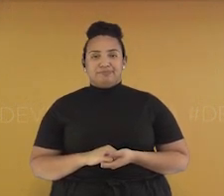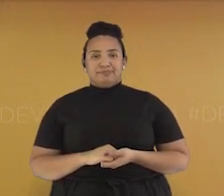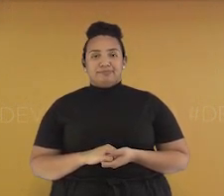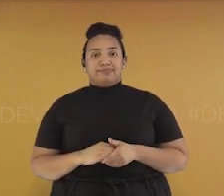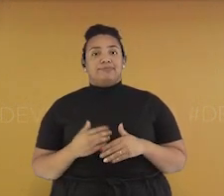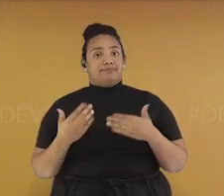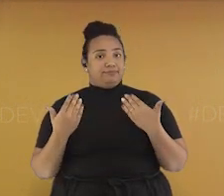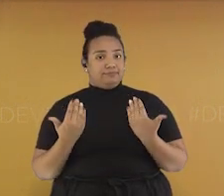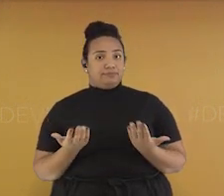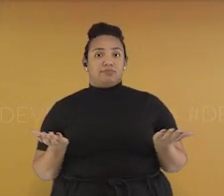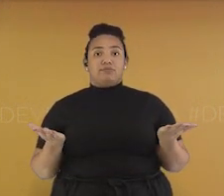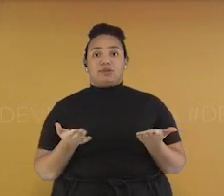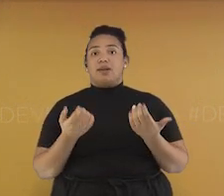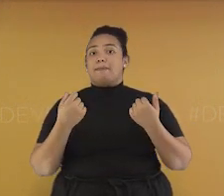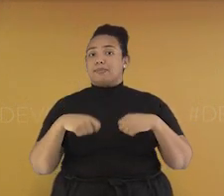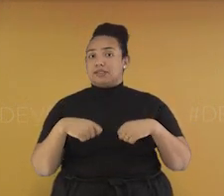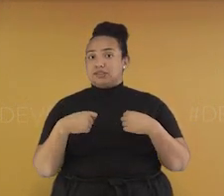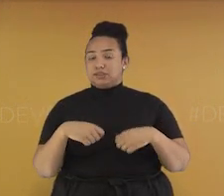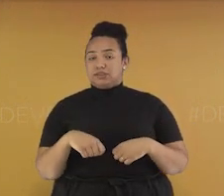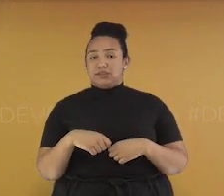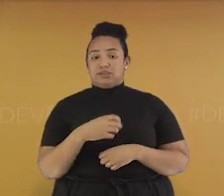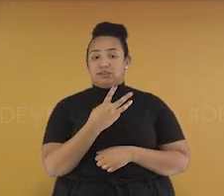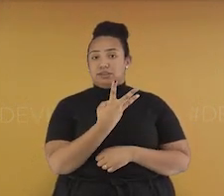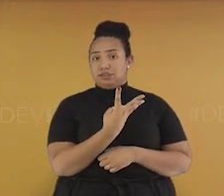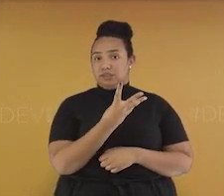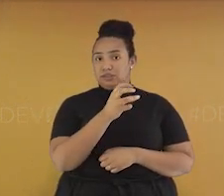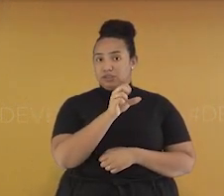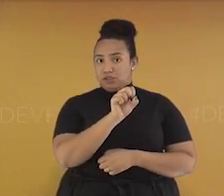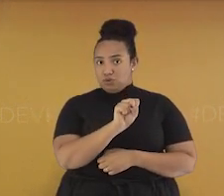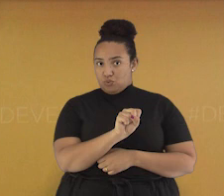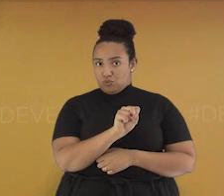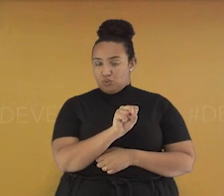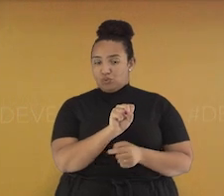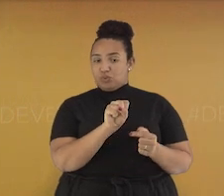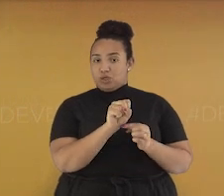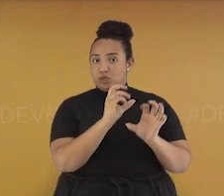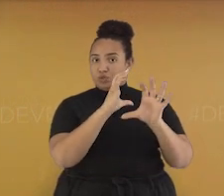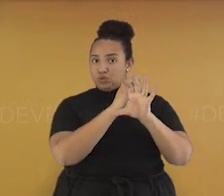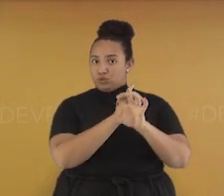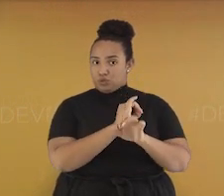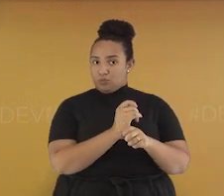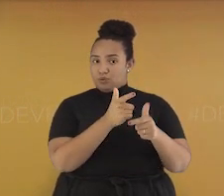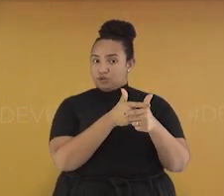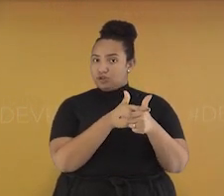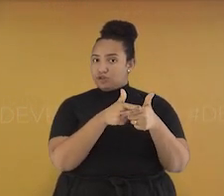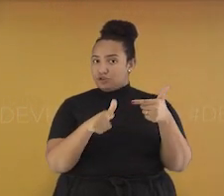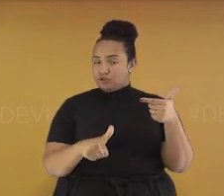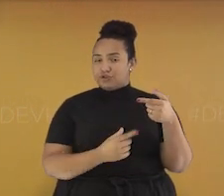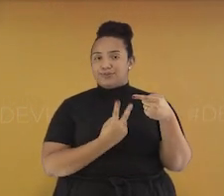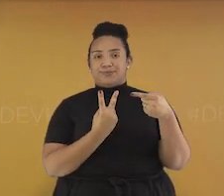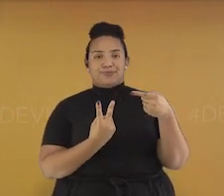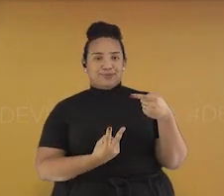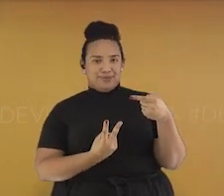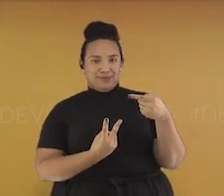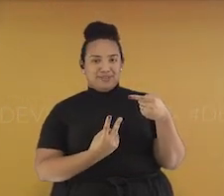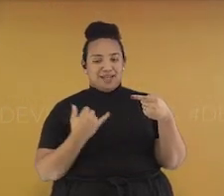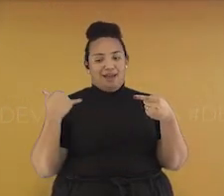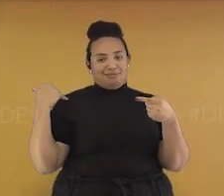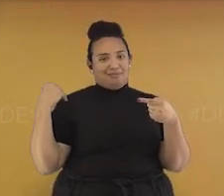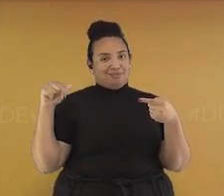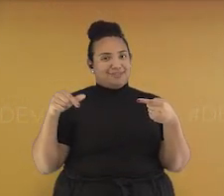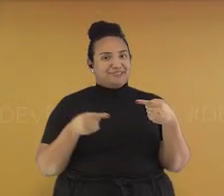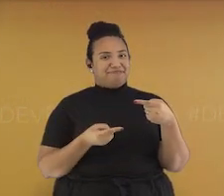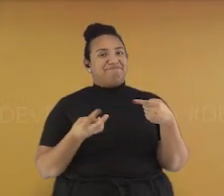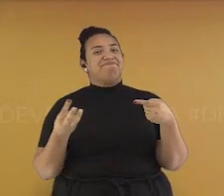duas idades. Portanto, devemos fazer 38, que foi a soma, dividido por 2, que